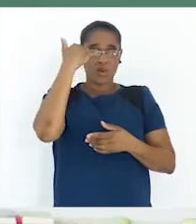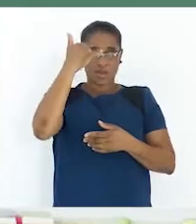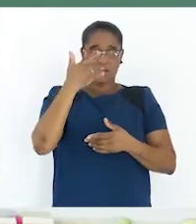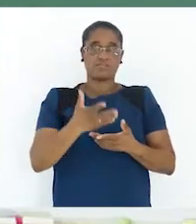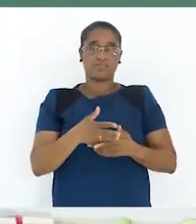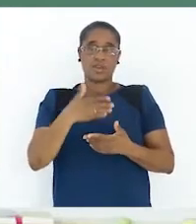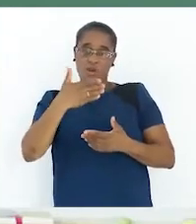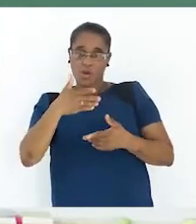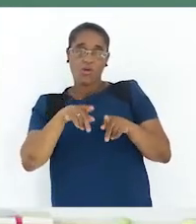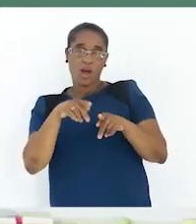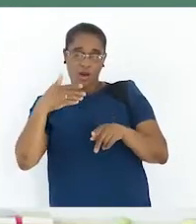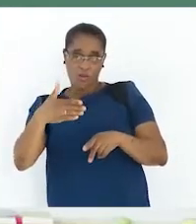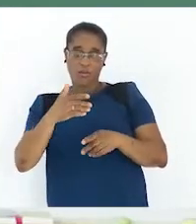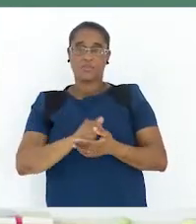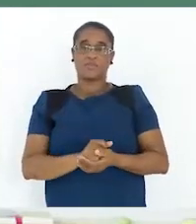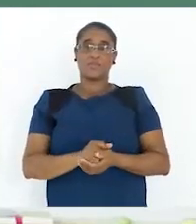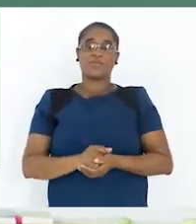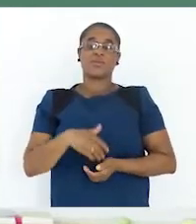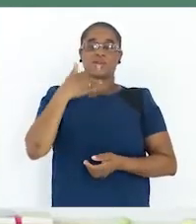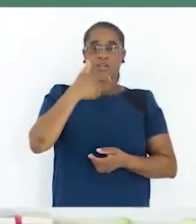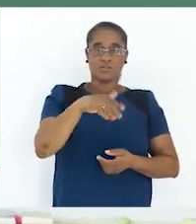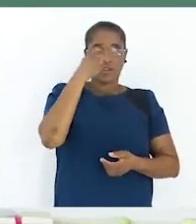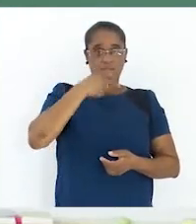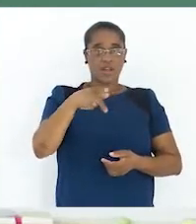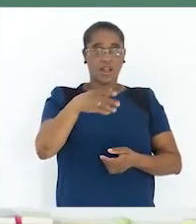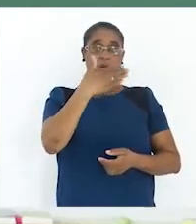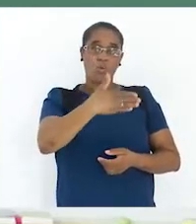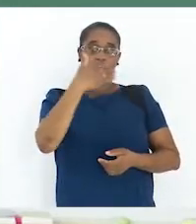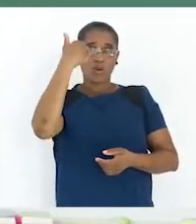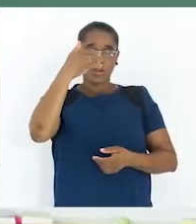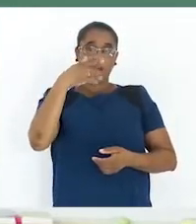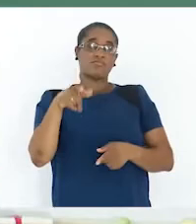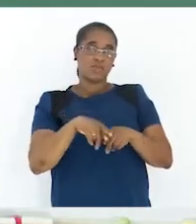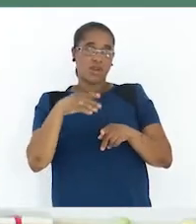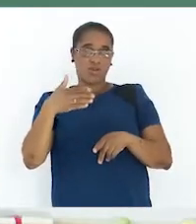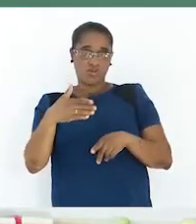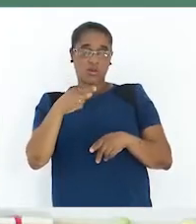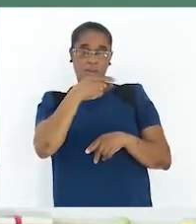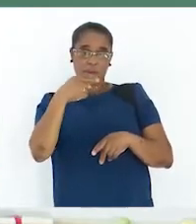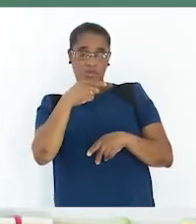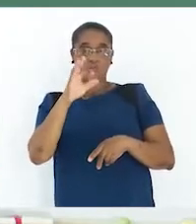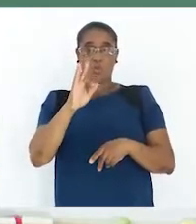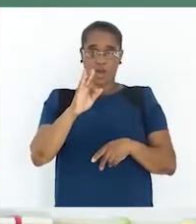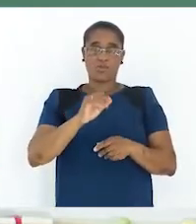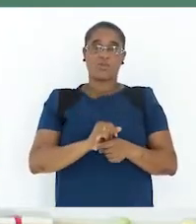é 1, 1² é 1, menos 4